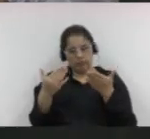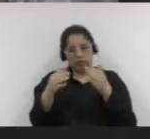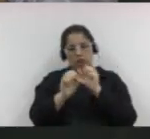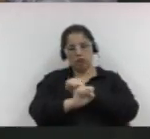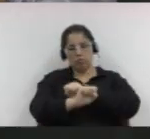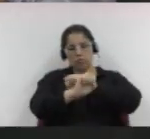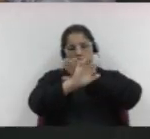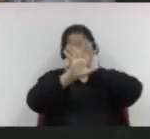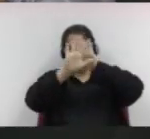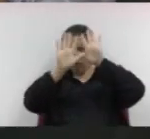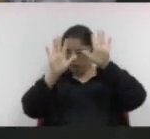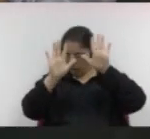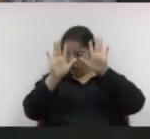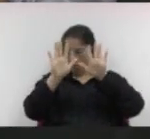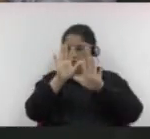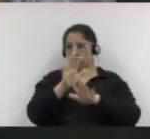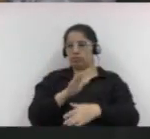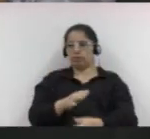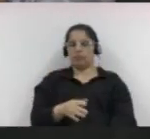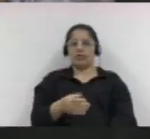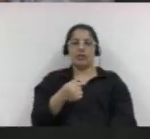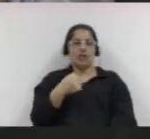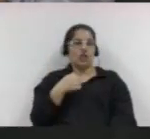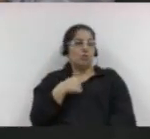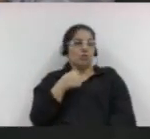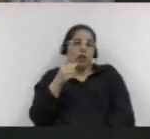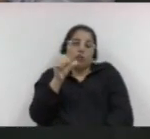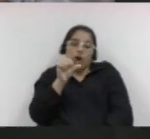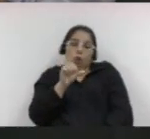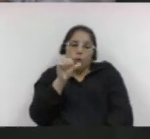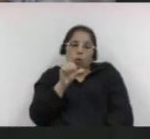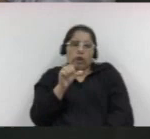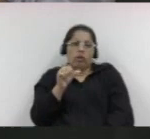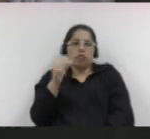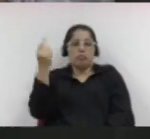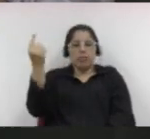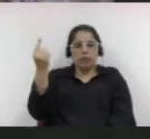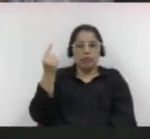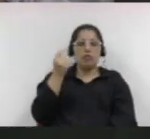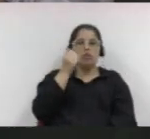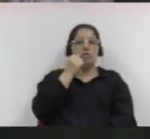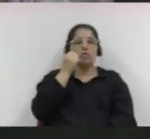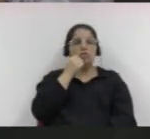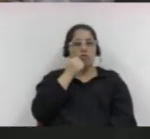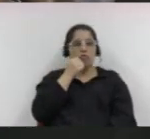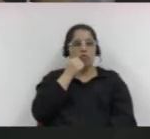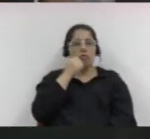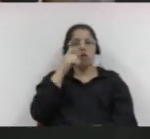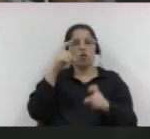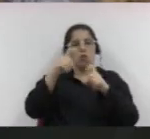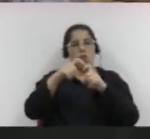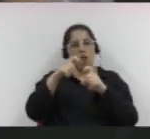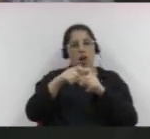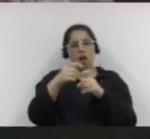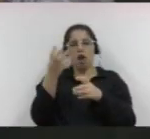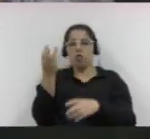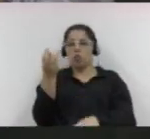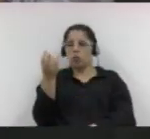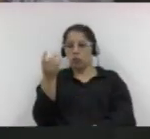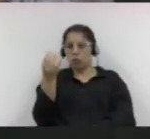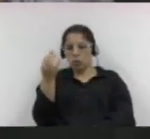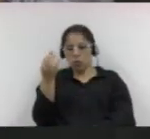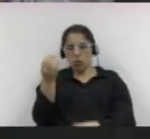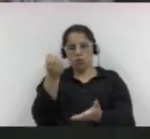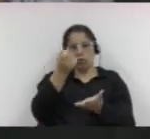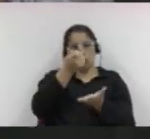bem registrado, presidente. Eu não estava com condições de vir na sexta-feira e o médico pegou, fez todos os laudos da semana toda. Por